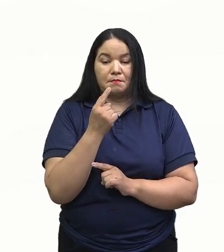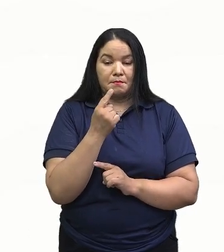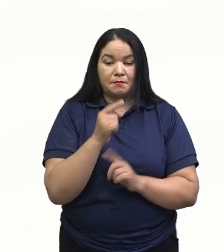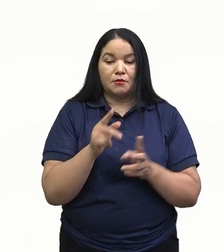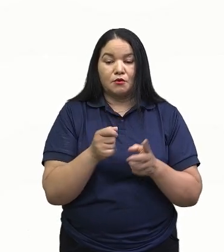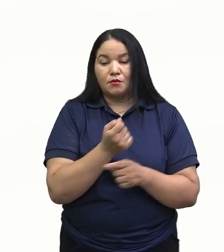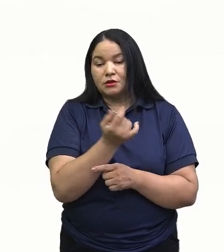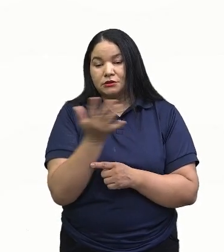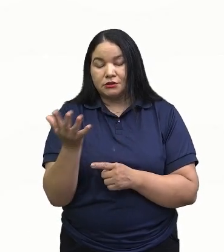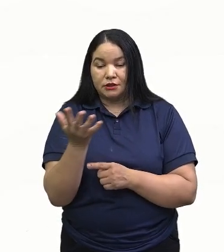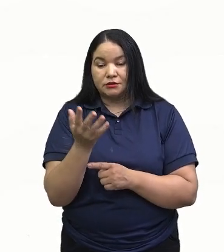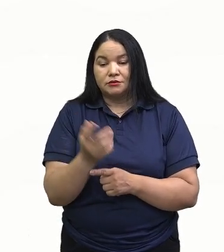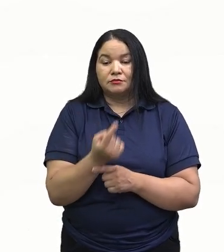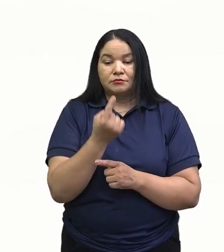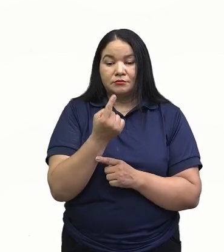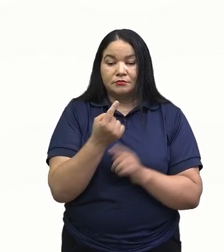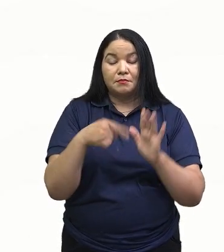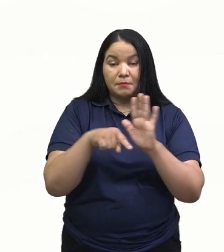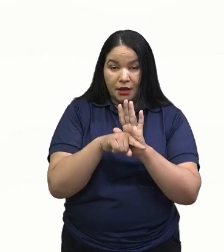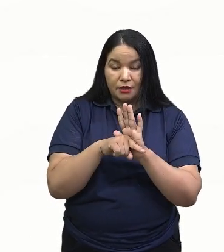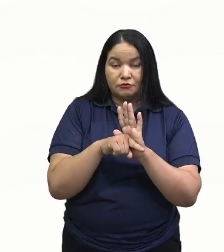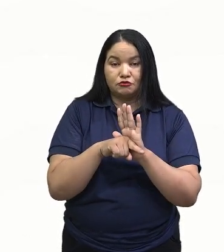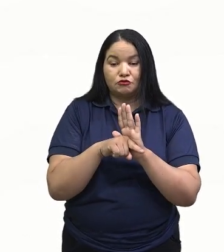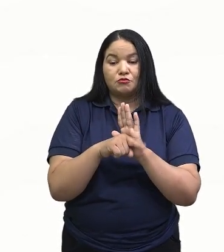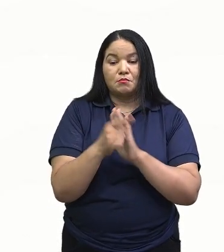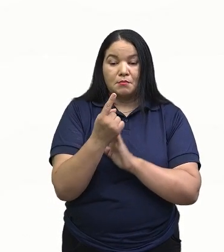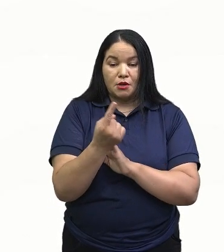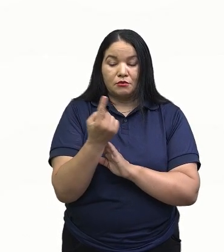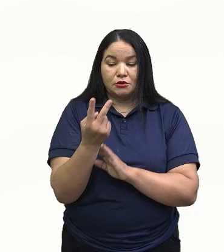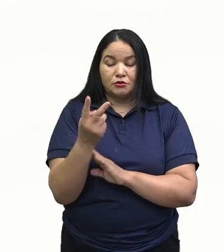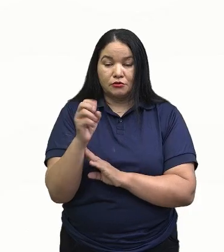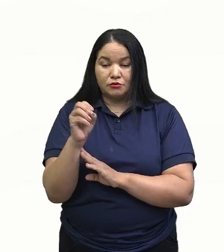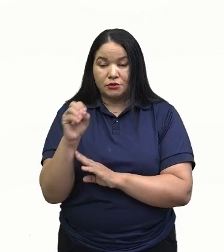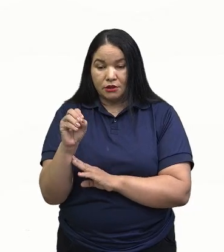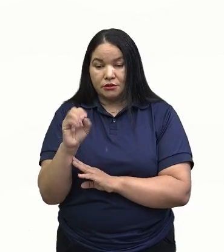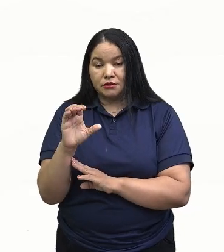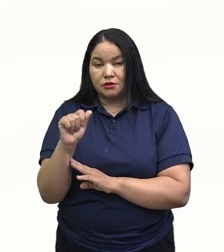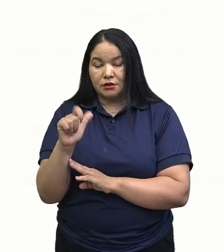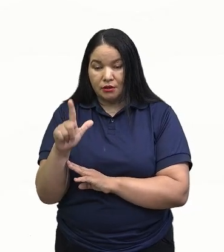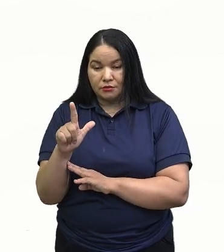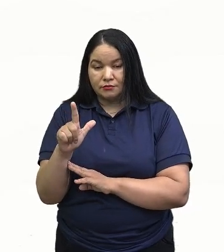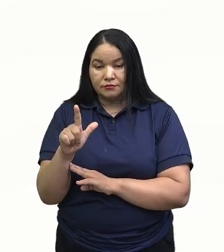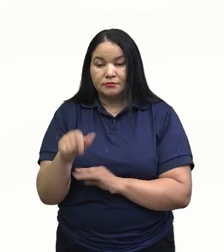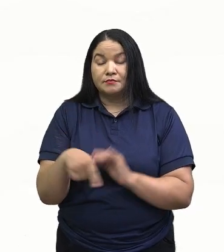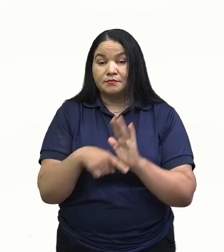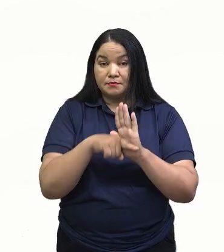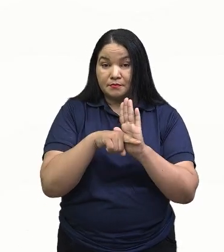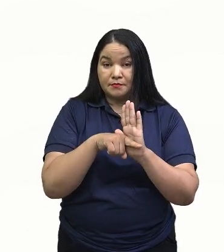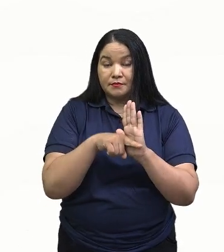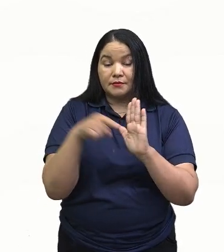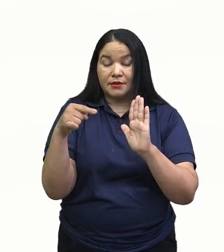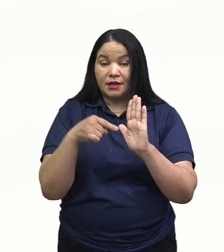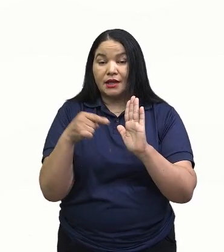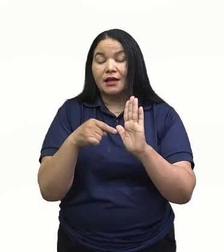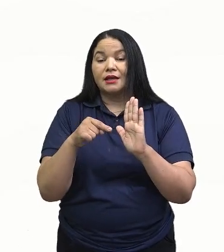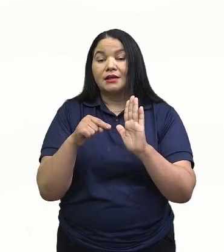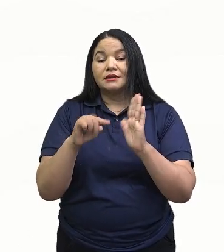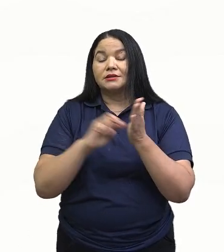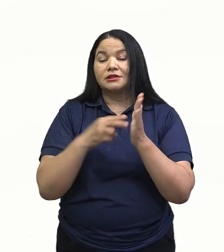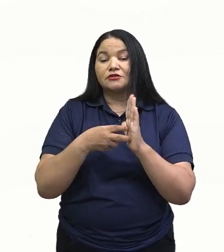dar uma quantidade de calor de menos 1.200 calorias. O sinal de menos tem o seguinte